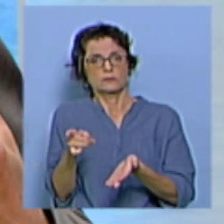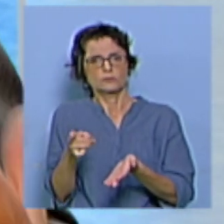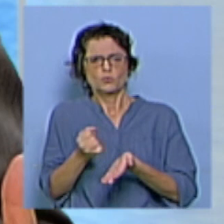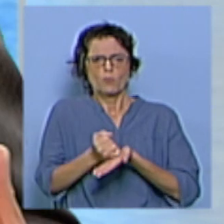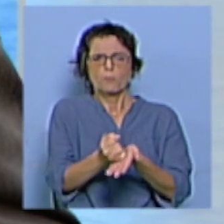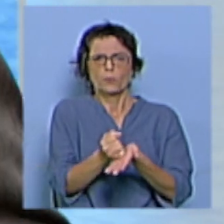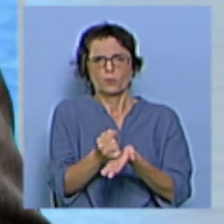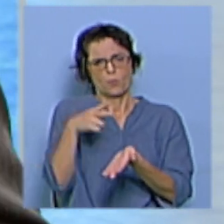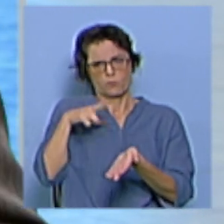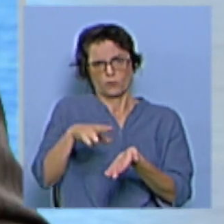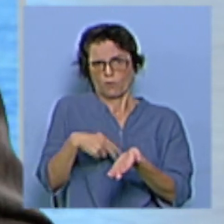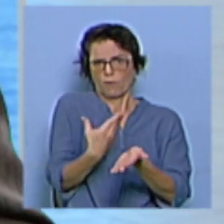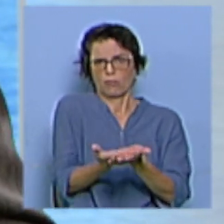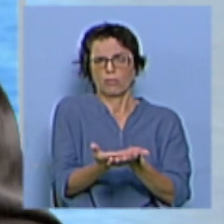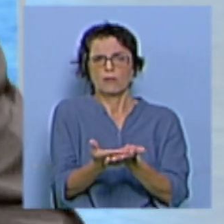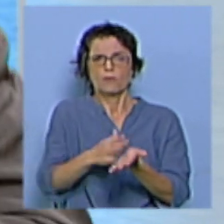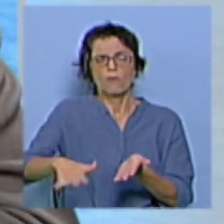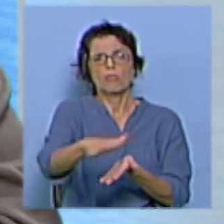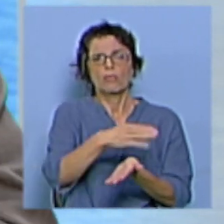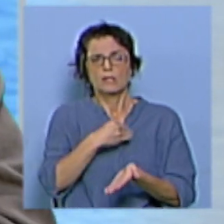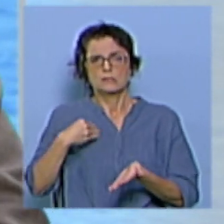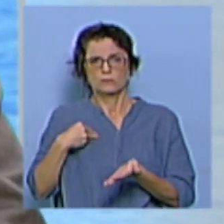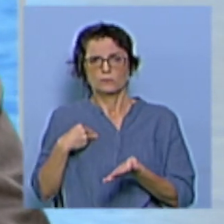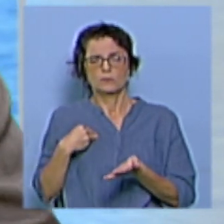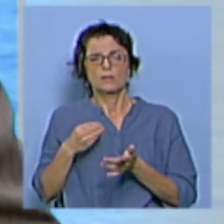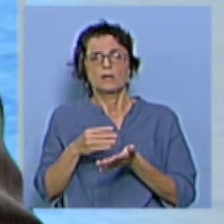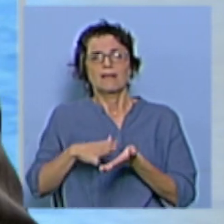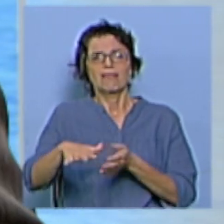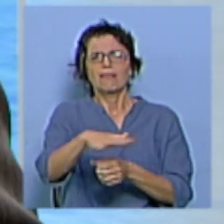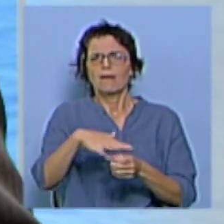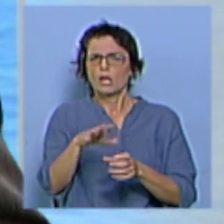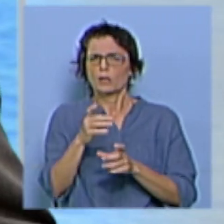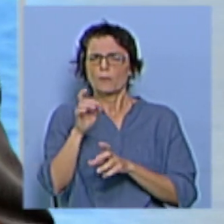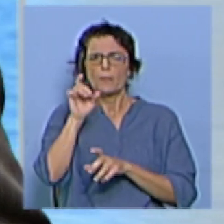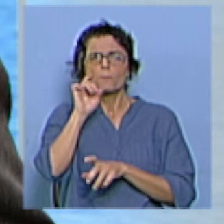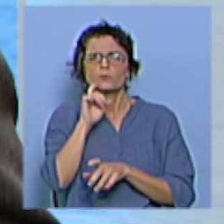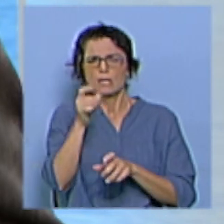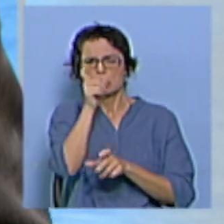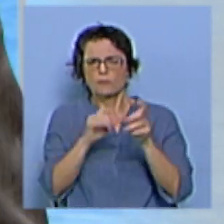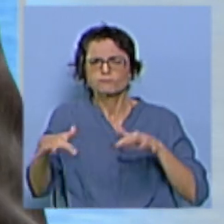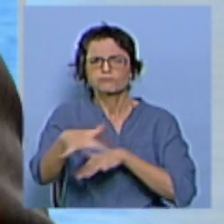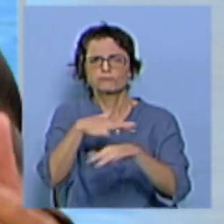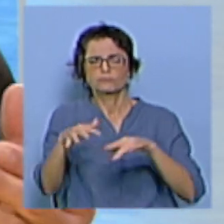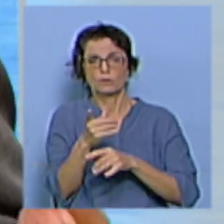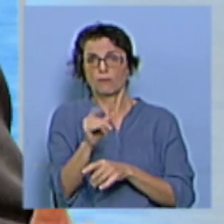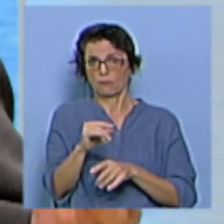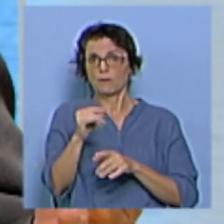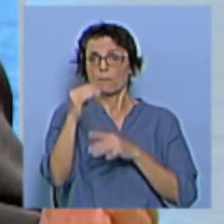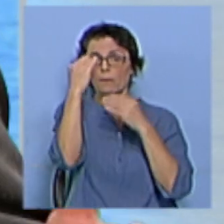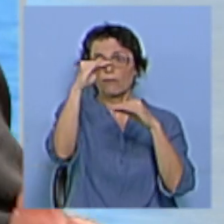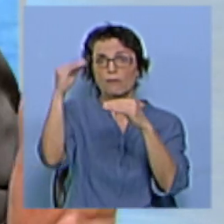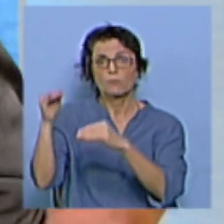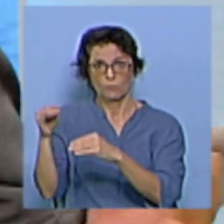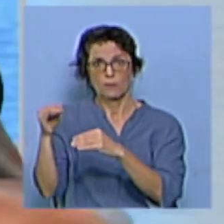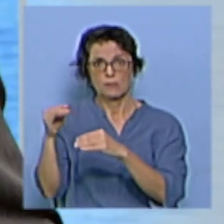da saúde, no âmbito da proteção civil, no âmbito da educação, como por exemplo, não sei